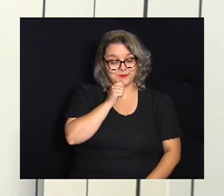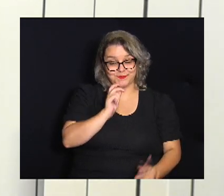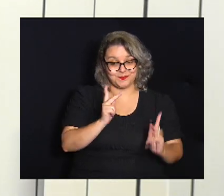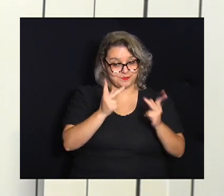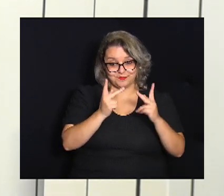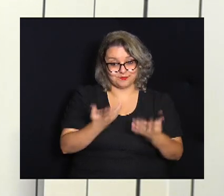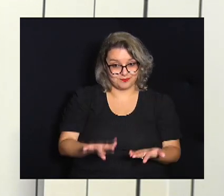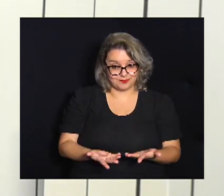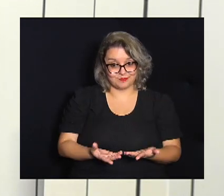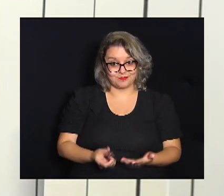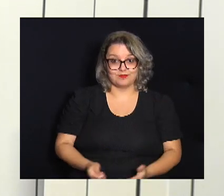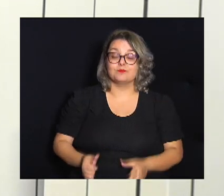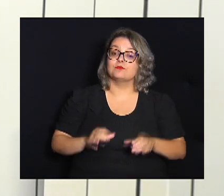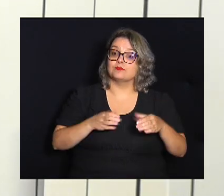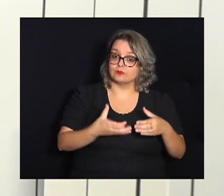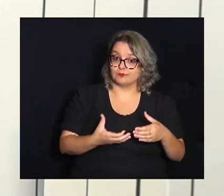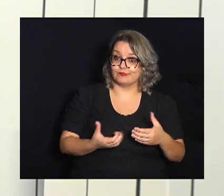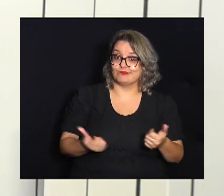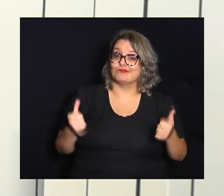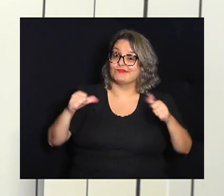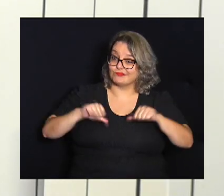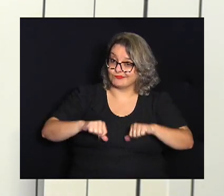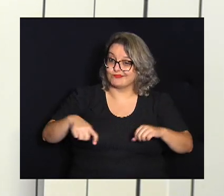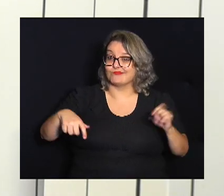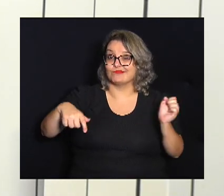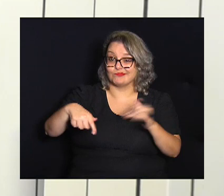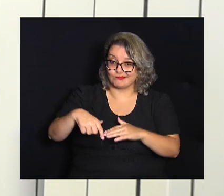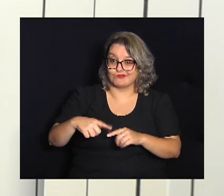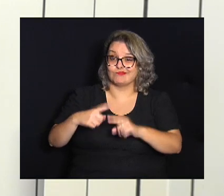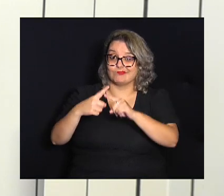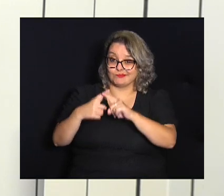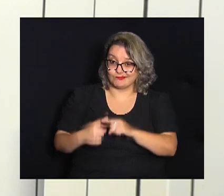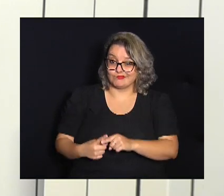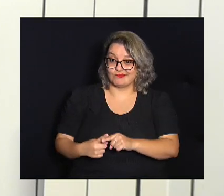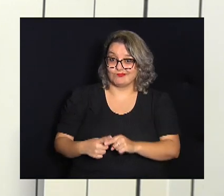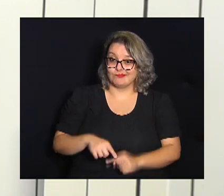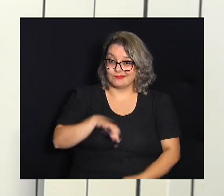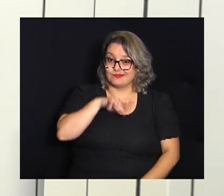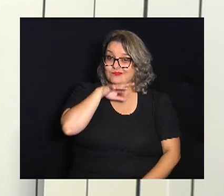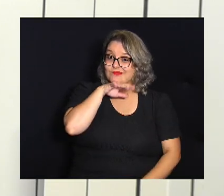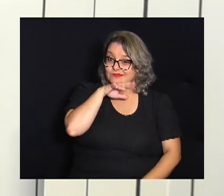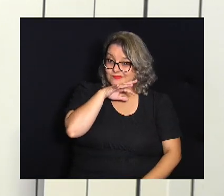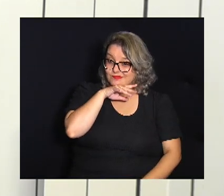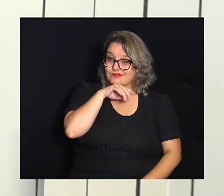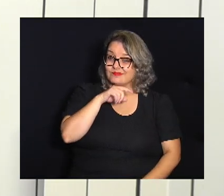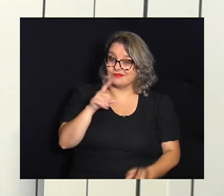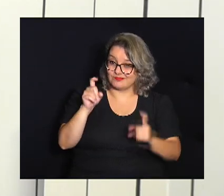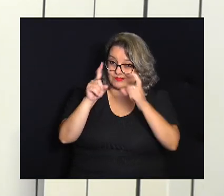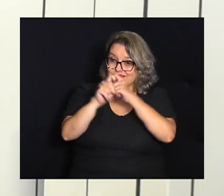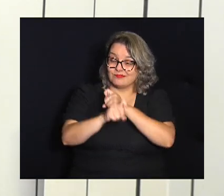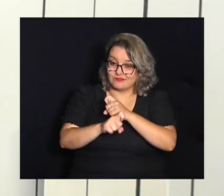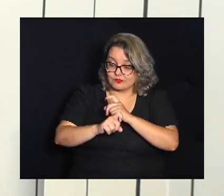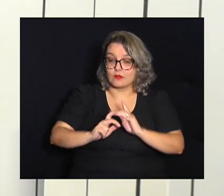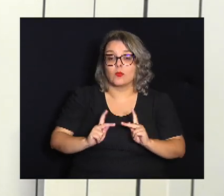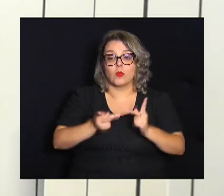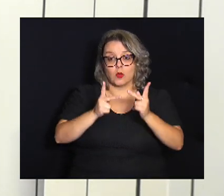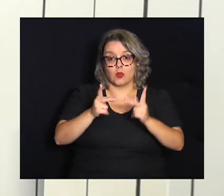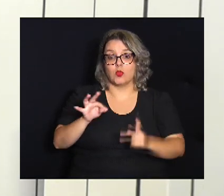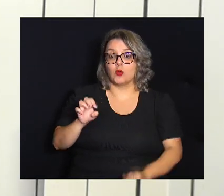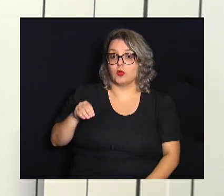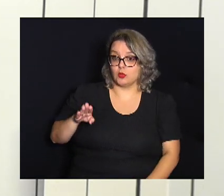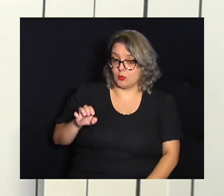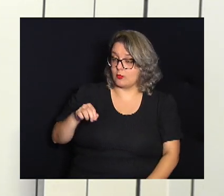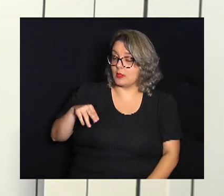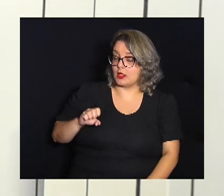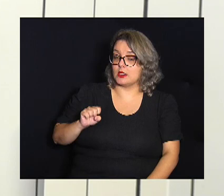equipe. Time segue com o pior ataque da competição e a situação está muito complicada, porque com a vitória do Tombense